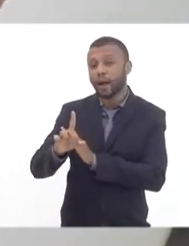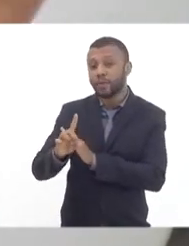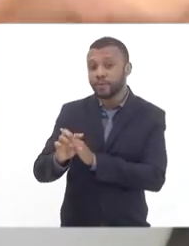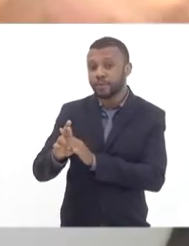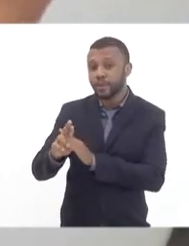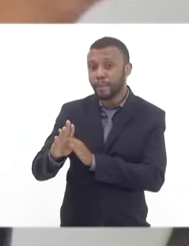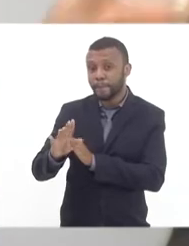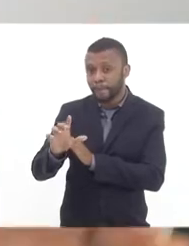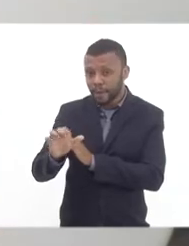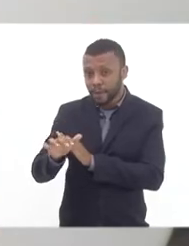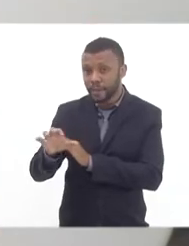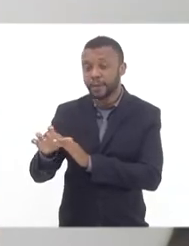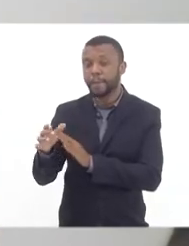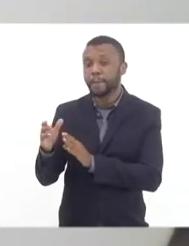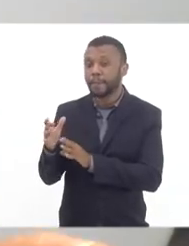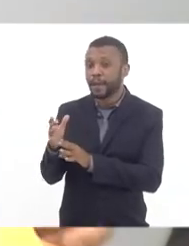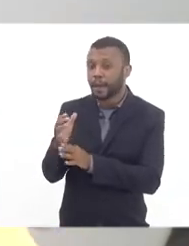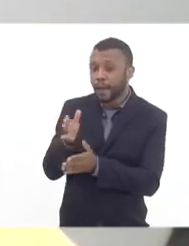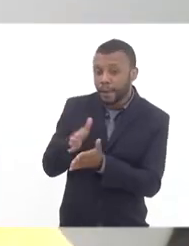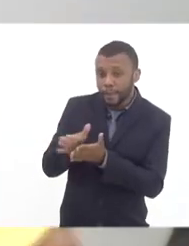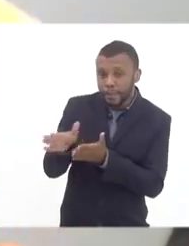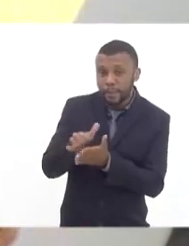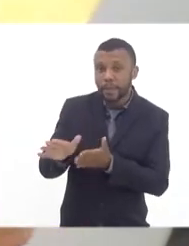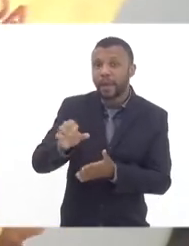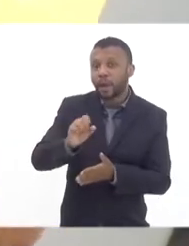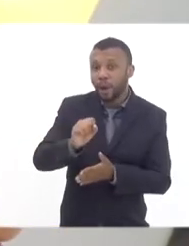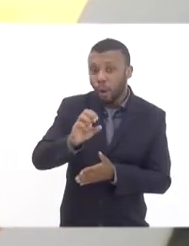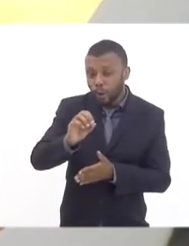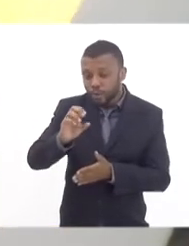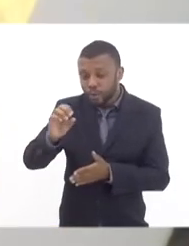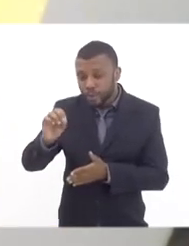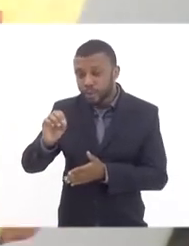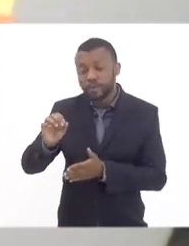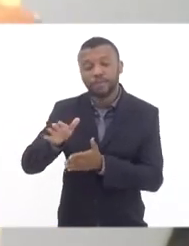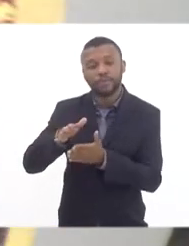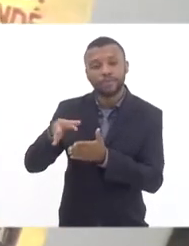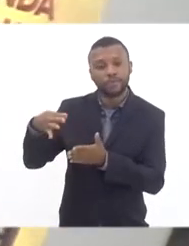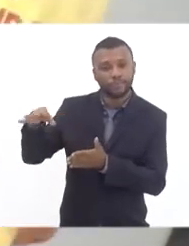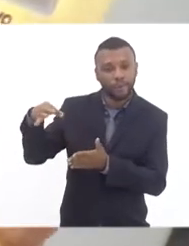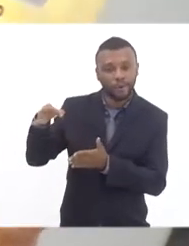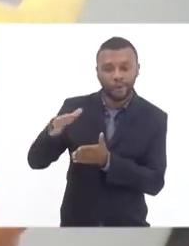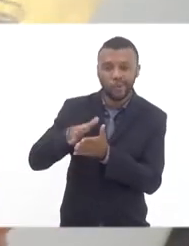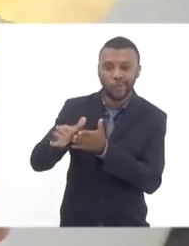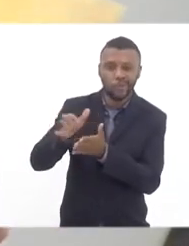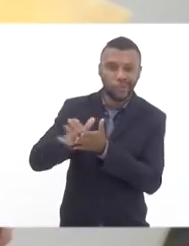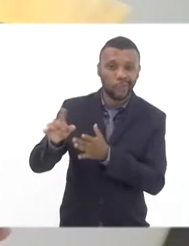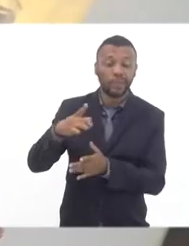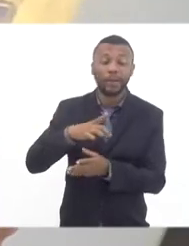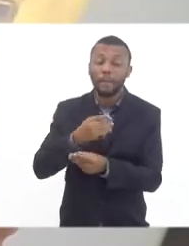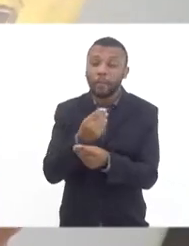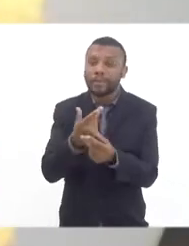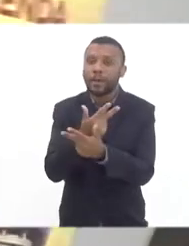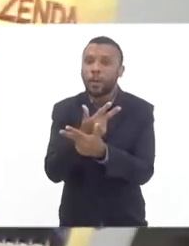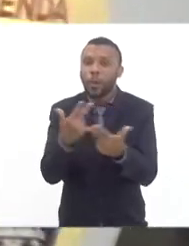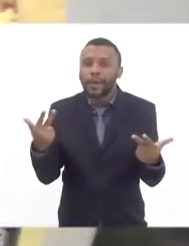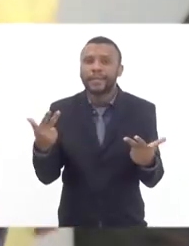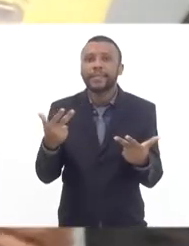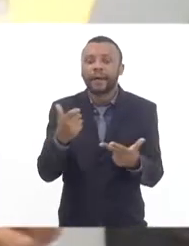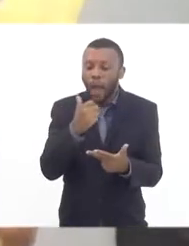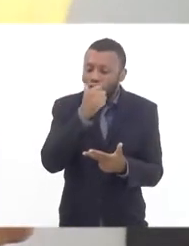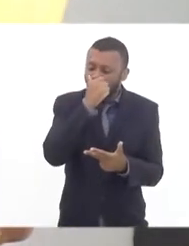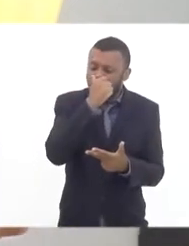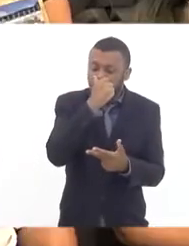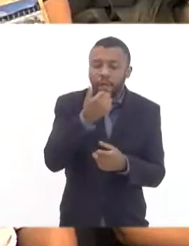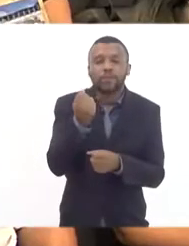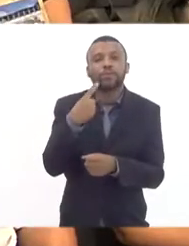deputado Eliomar e deputado Ronaldo, a gente viu que tinha tanta coisa para registrar que não cabia no folheto, né, mãe Márcia? E aí a gente parou de